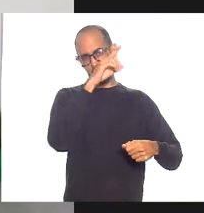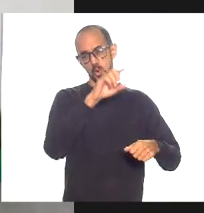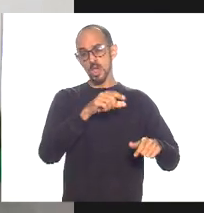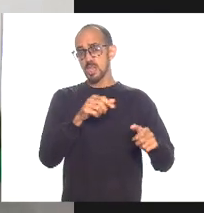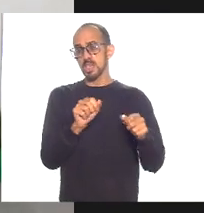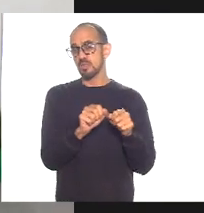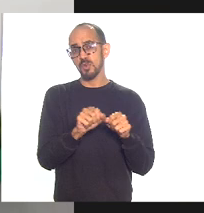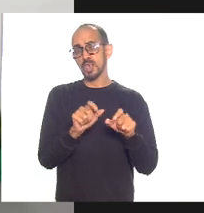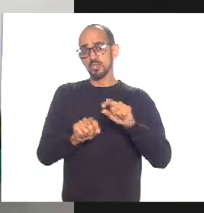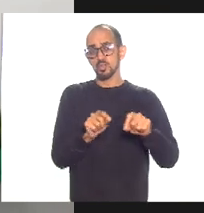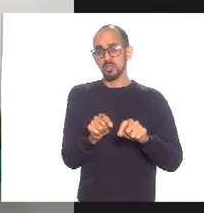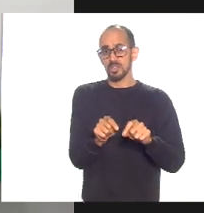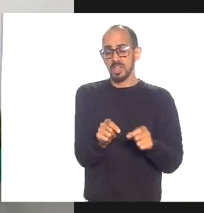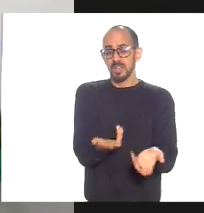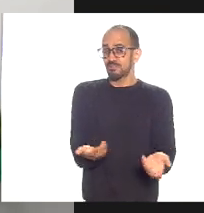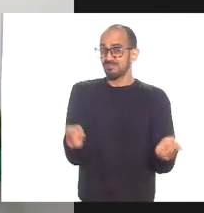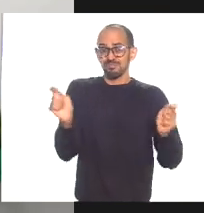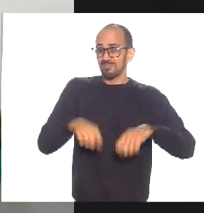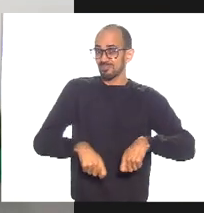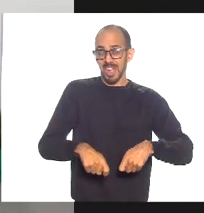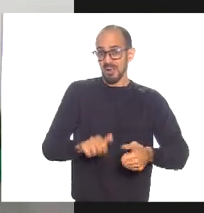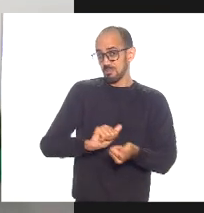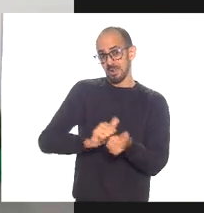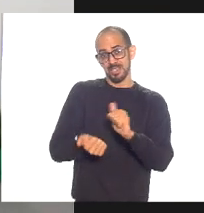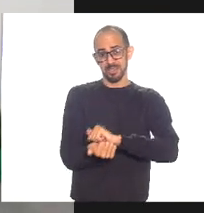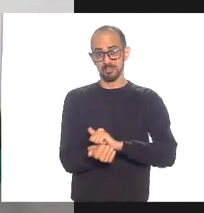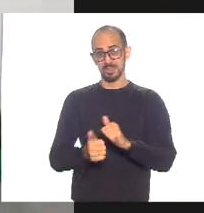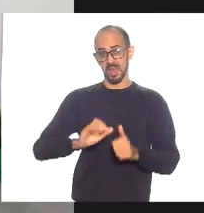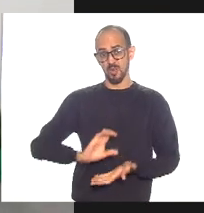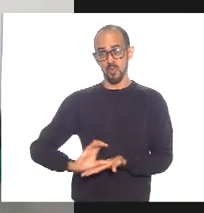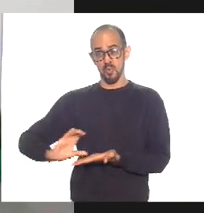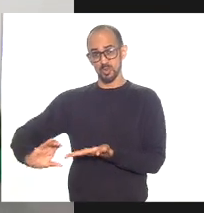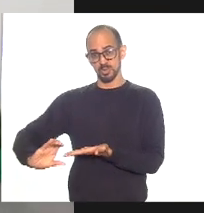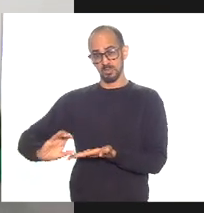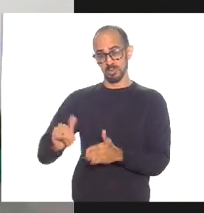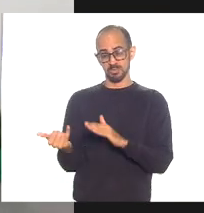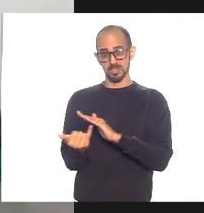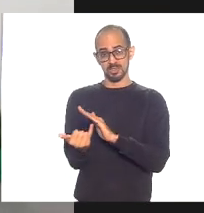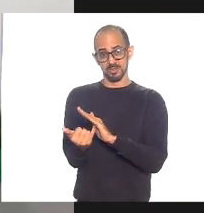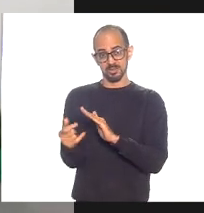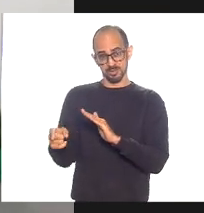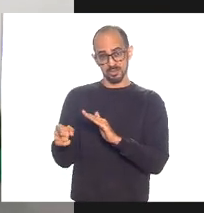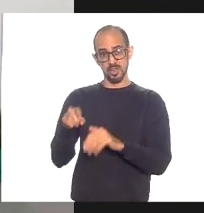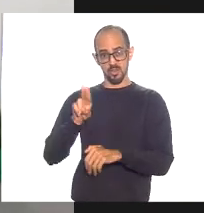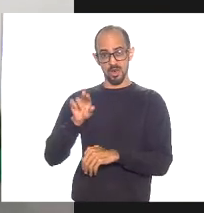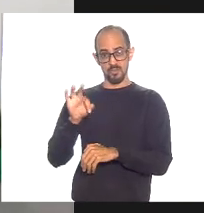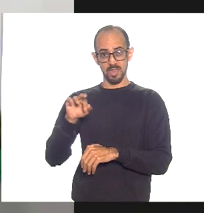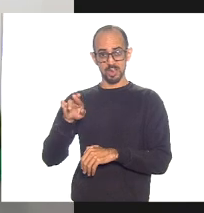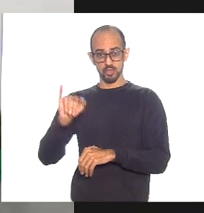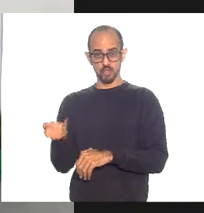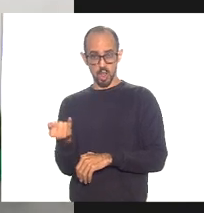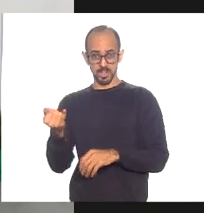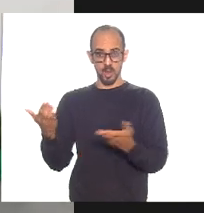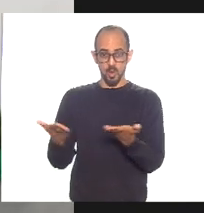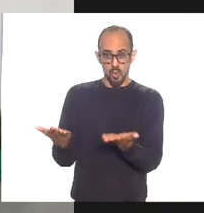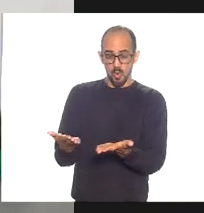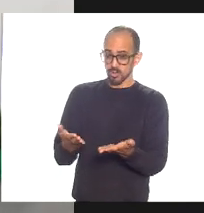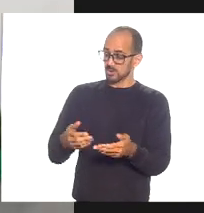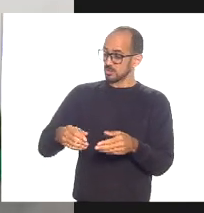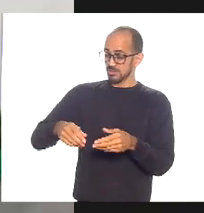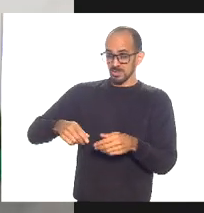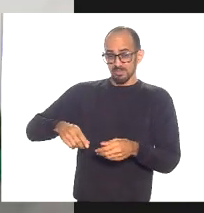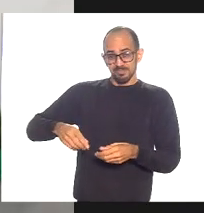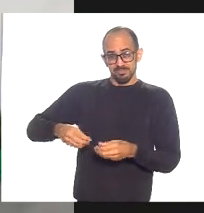inviabilizam o orçamento dessas instituições, e a UFRJ foi muito